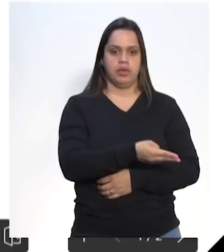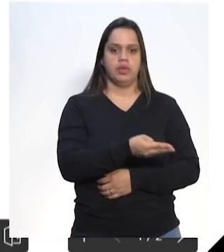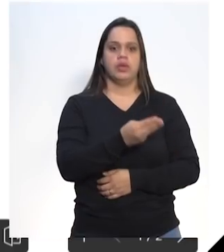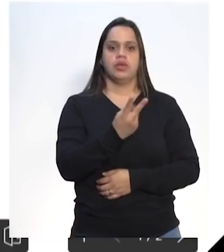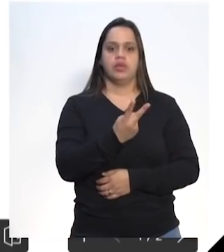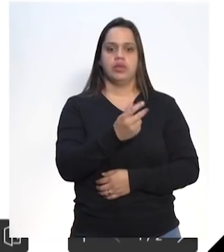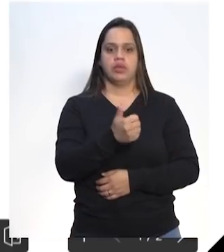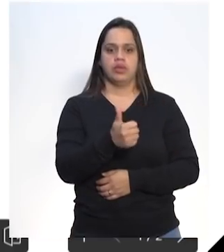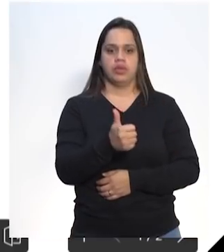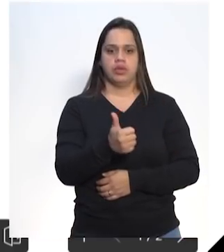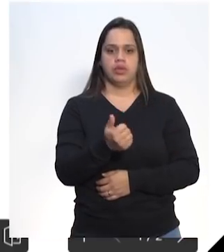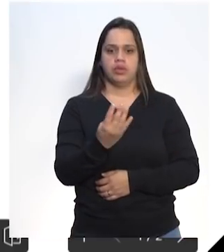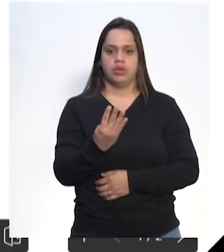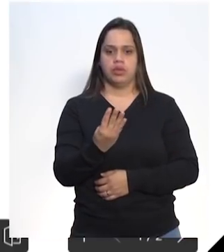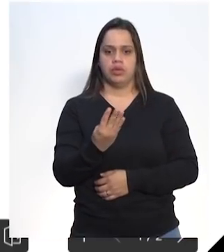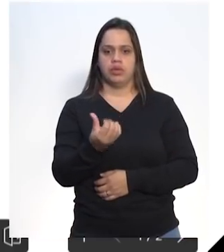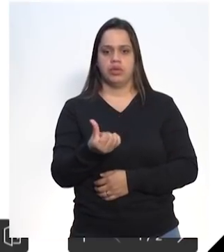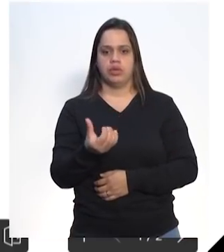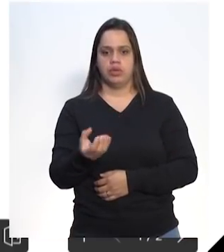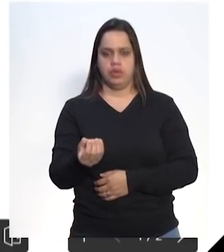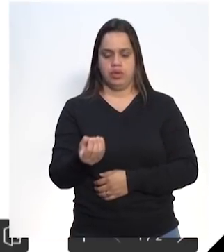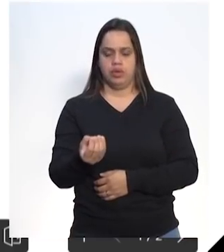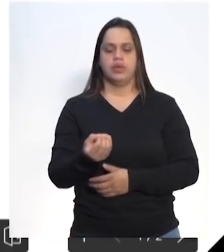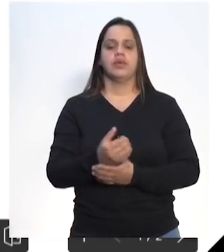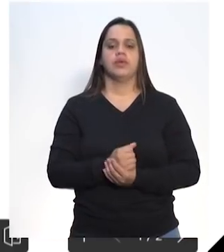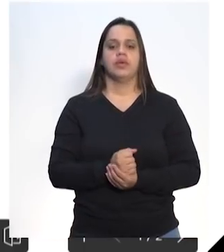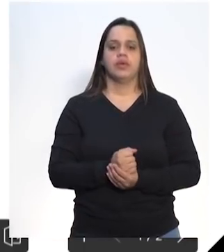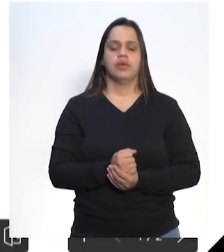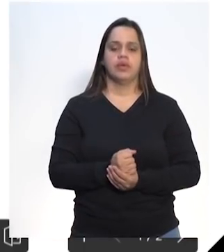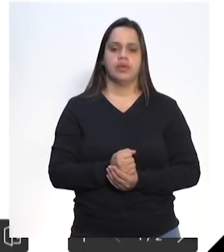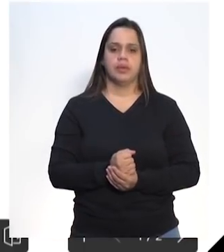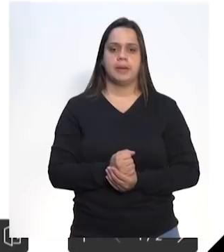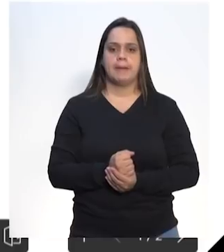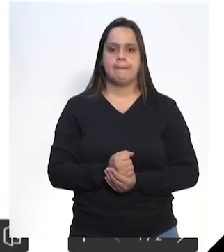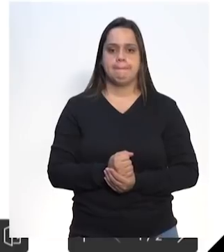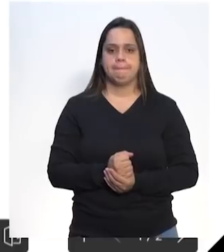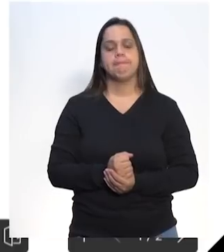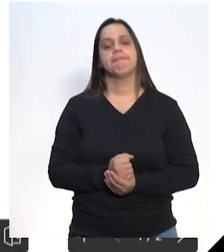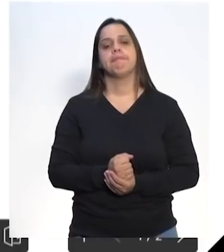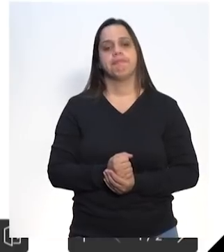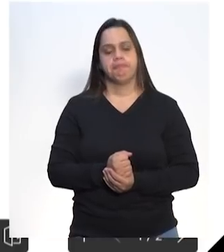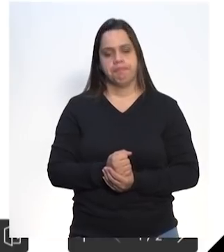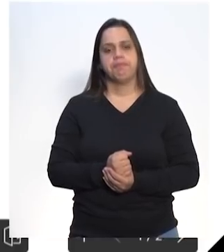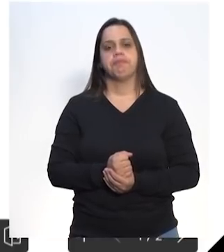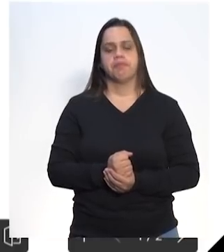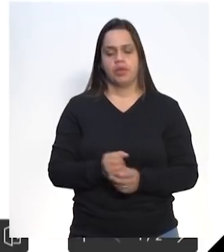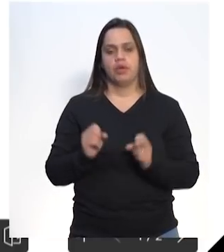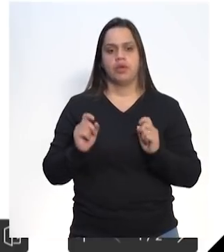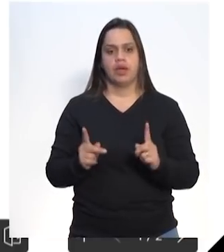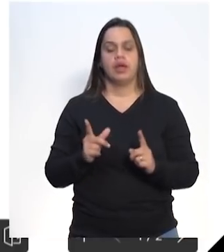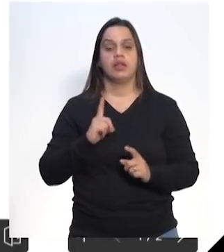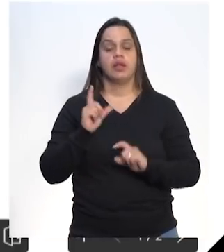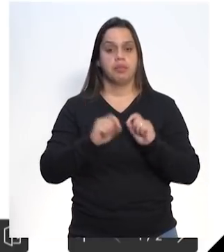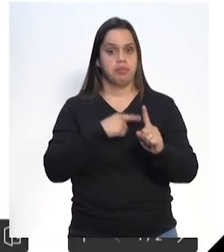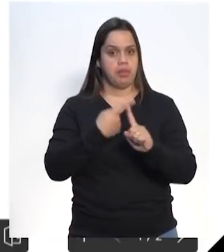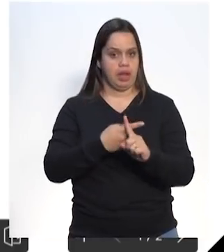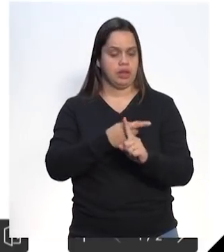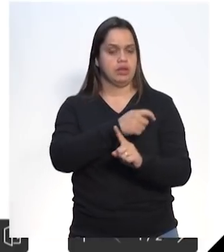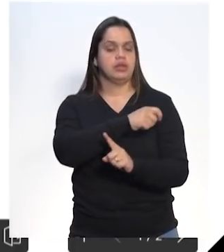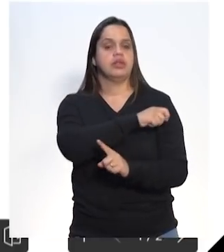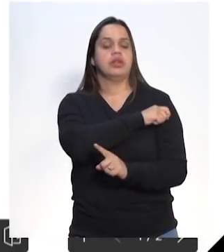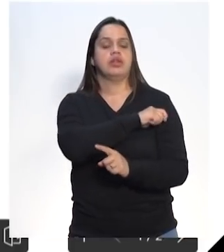211.640. Nossa, você chutou também. Não é? 340? Ah, 640, mas isso. E aí tem, só vou falar mais 2.